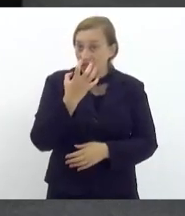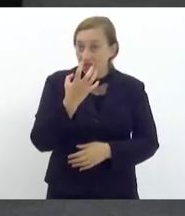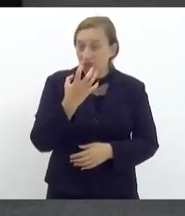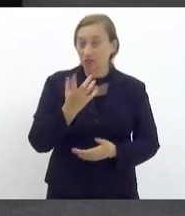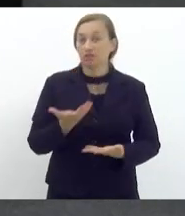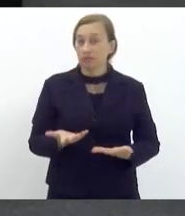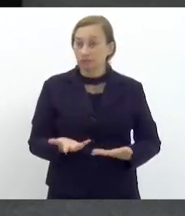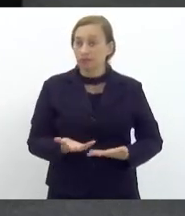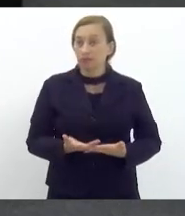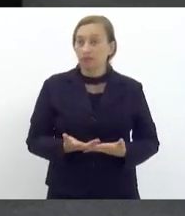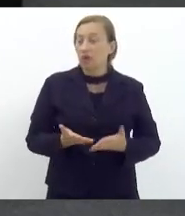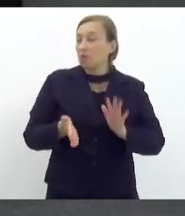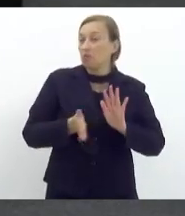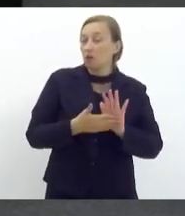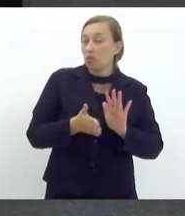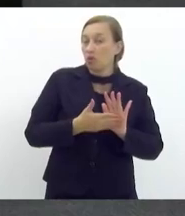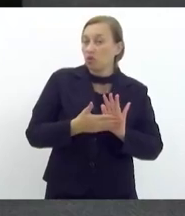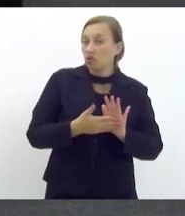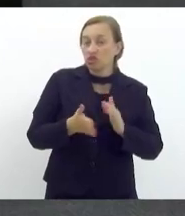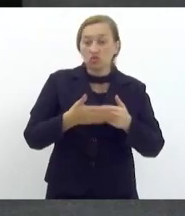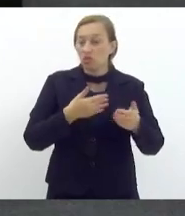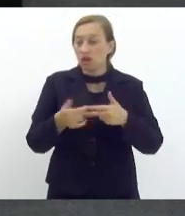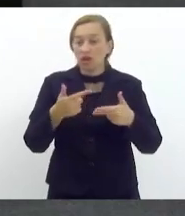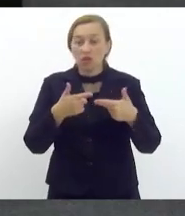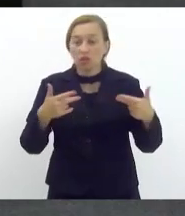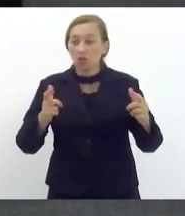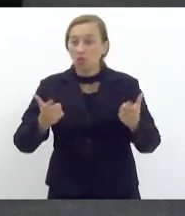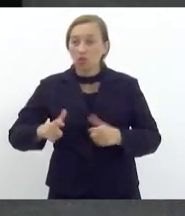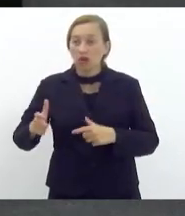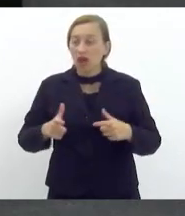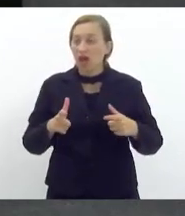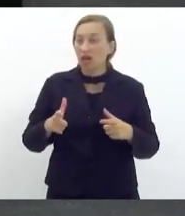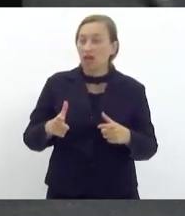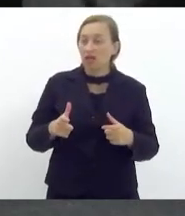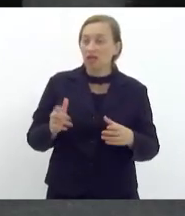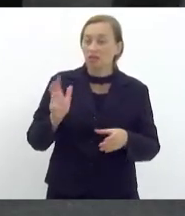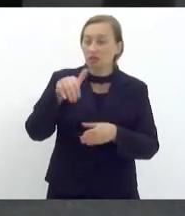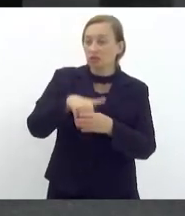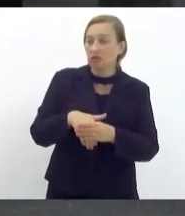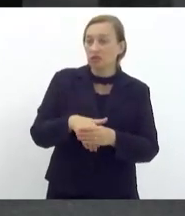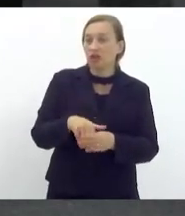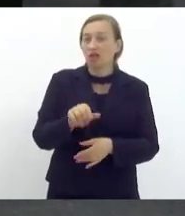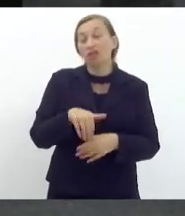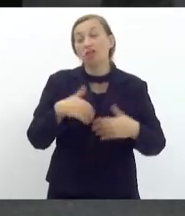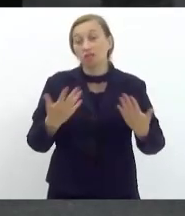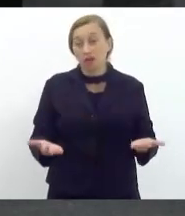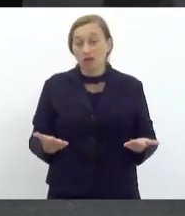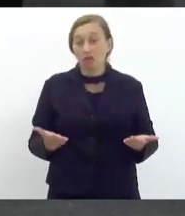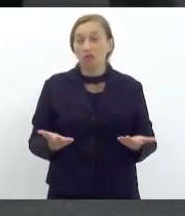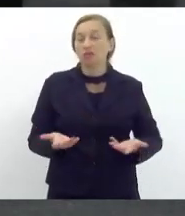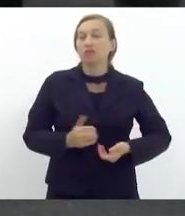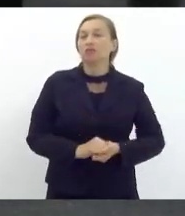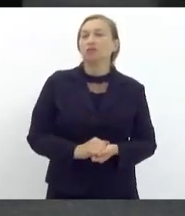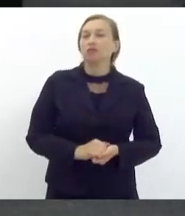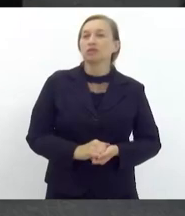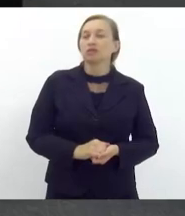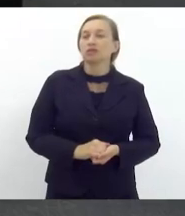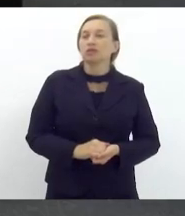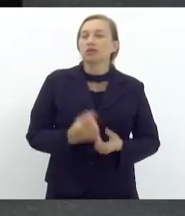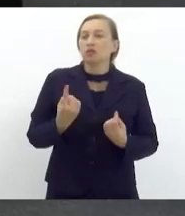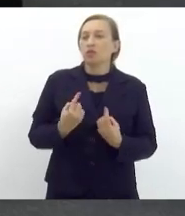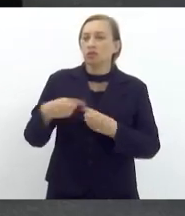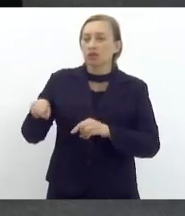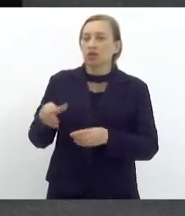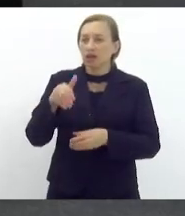é para ninguém tirar proposta da cachola e botar para ser votado então a posição do pessoal é